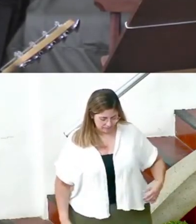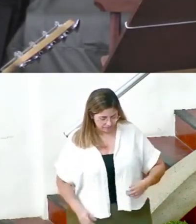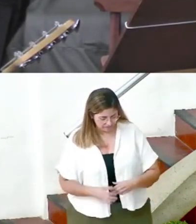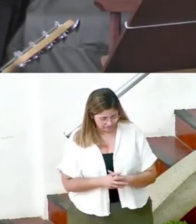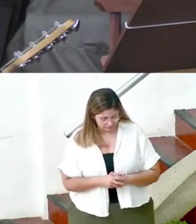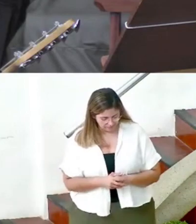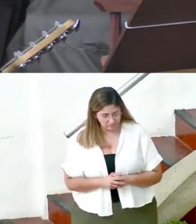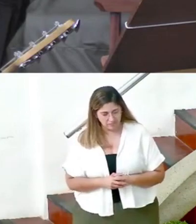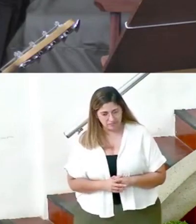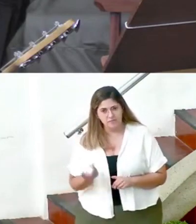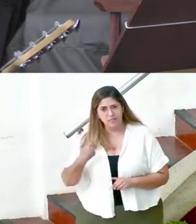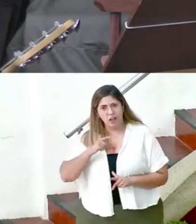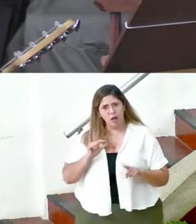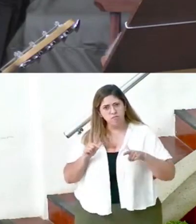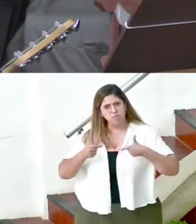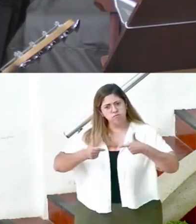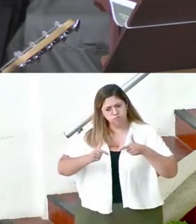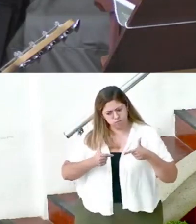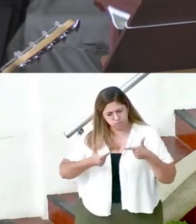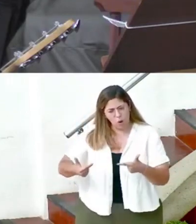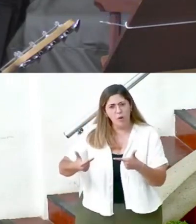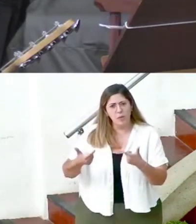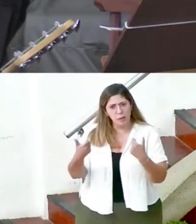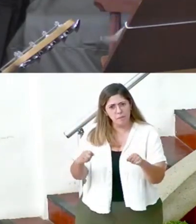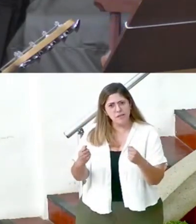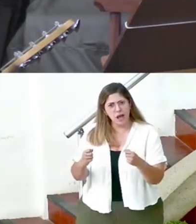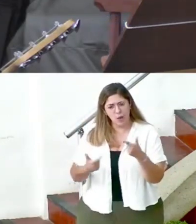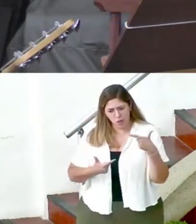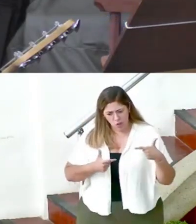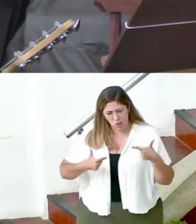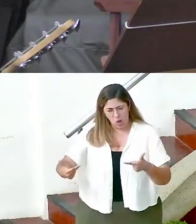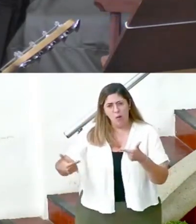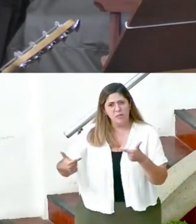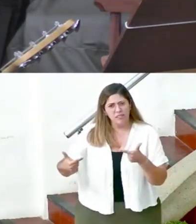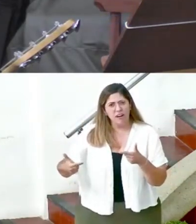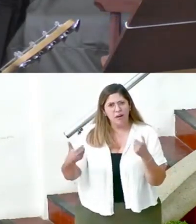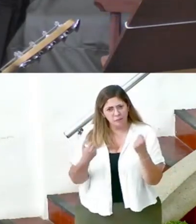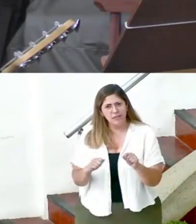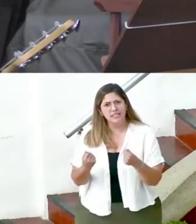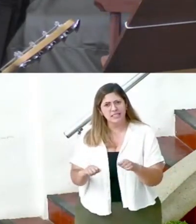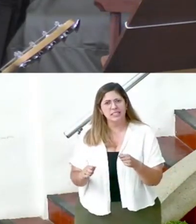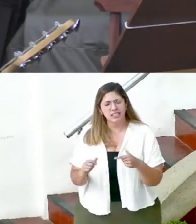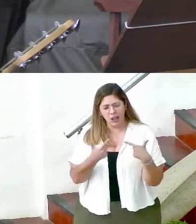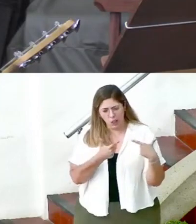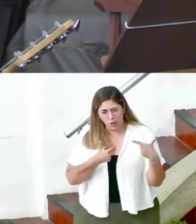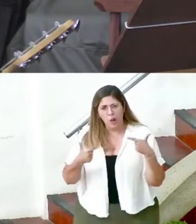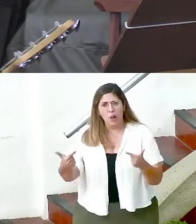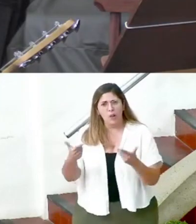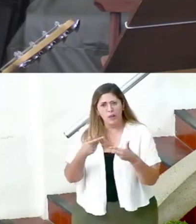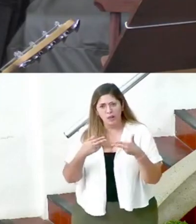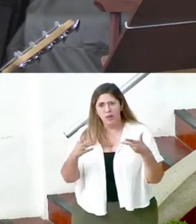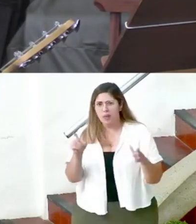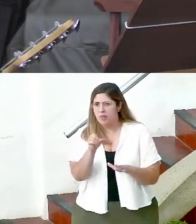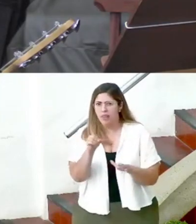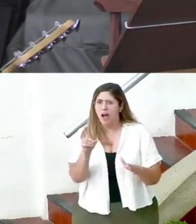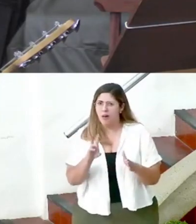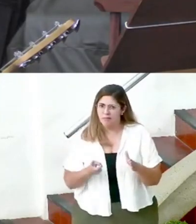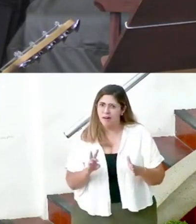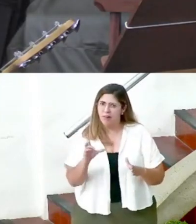Como é que a gente se defende disso? Alguém tem que fazer a nossa defesa disso. Alguém tem que dizer que a gente não é isso, não. Alguém tem que dizer que a gente tem